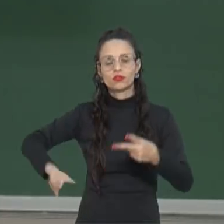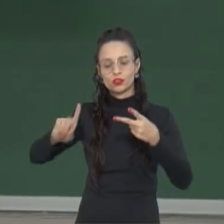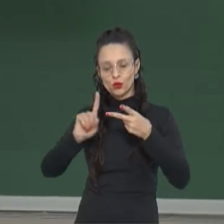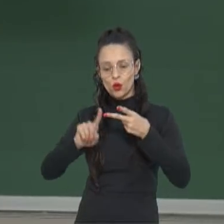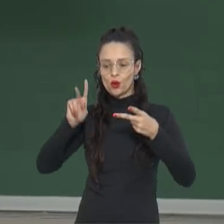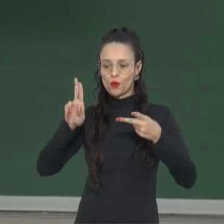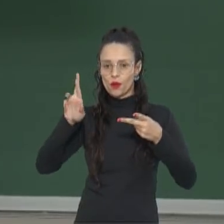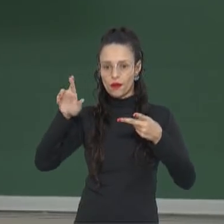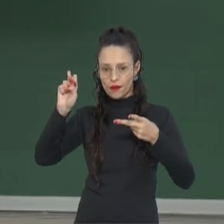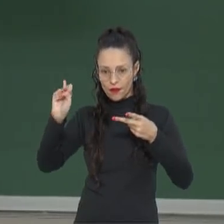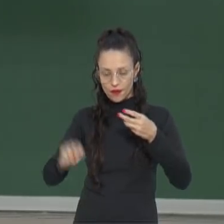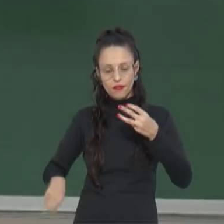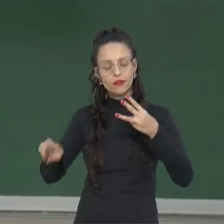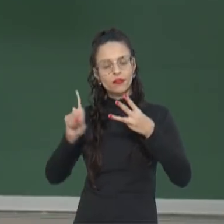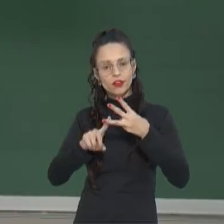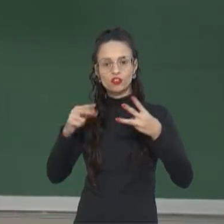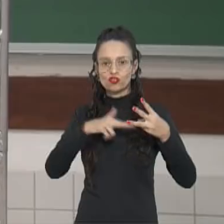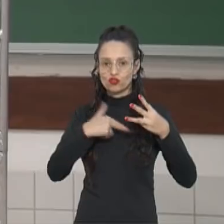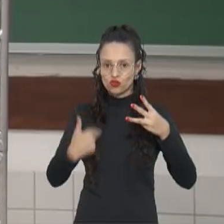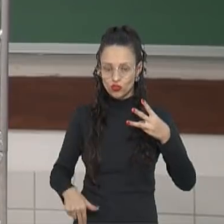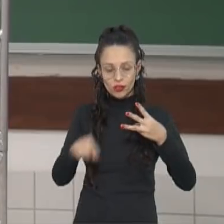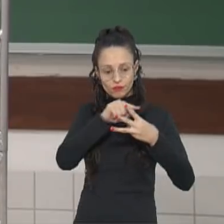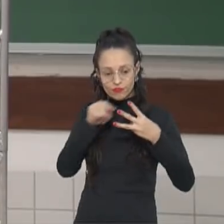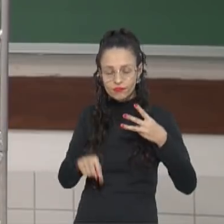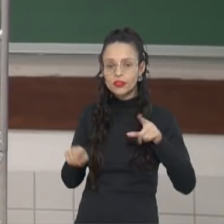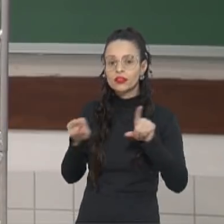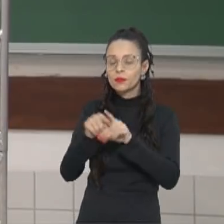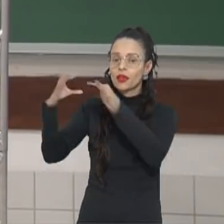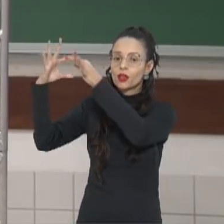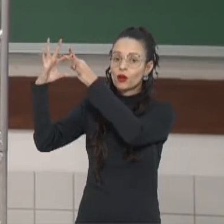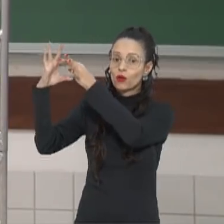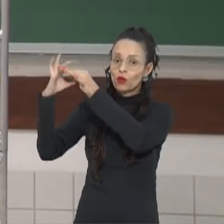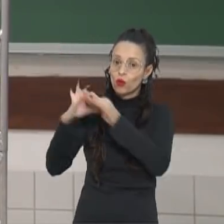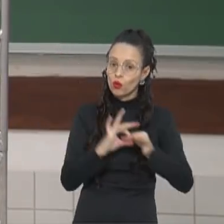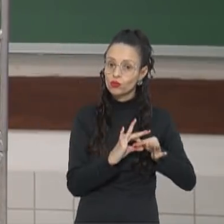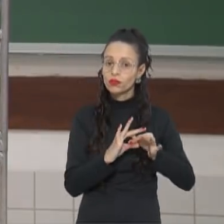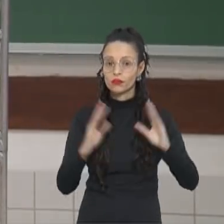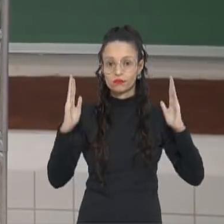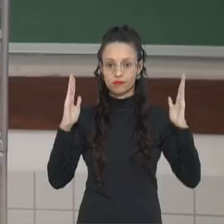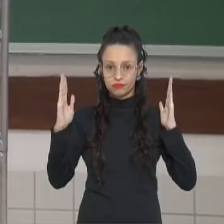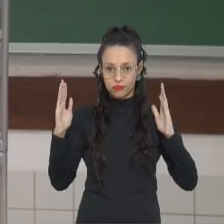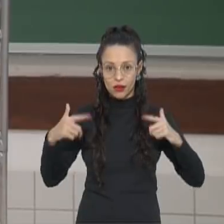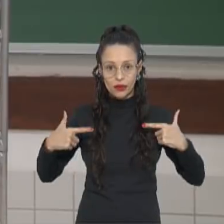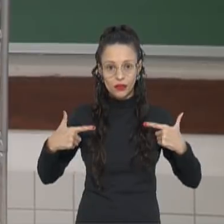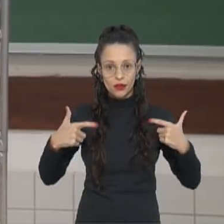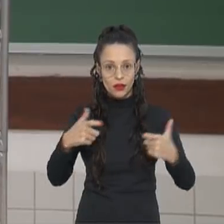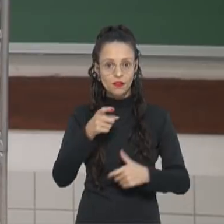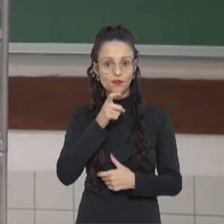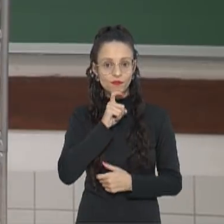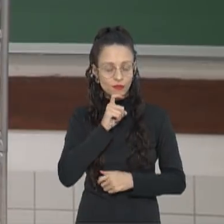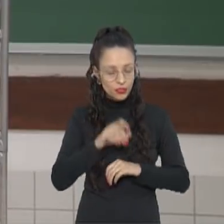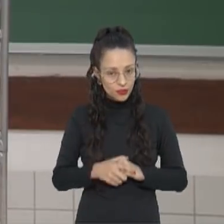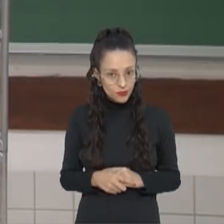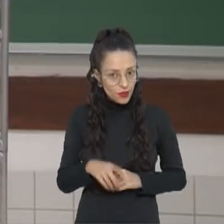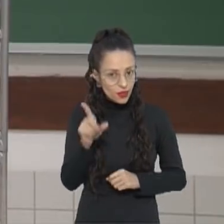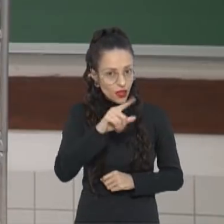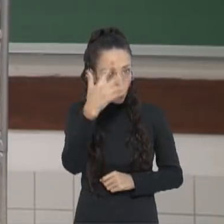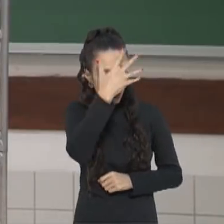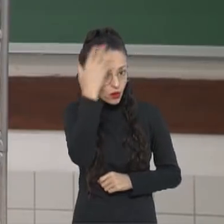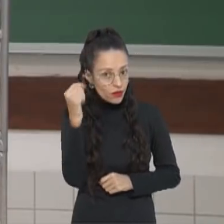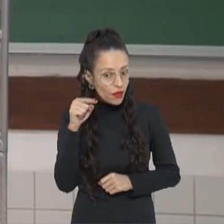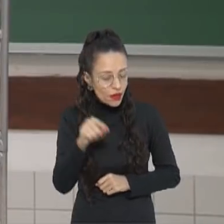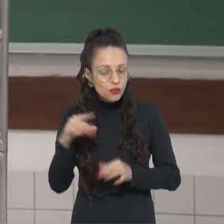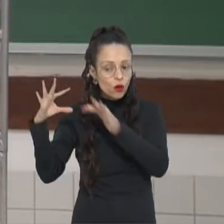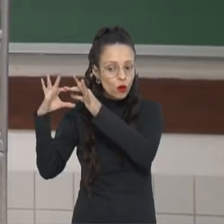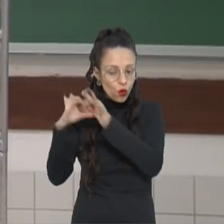da China. Tudo isso, claro, dentro do contexto da Guerra Fria. Não esquece disso, contexto de